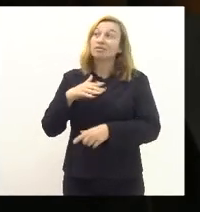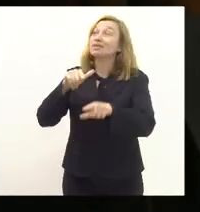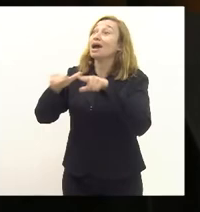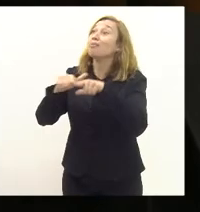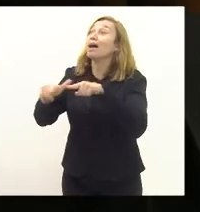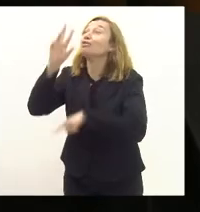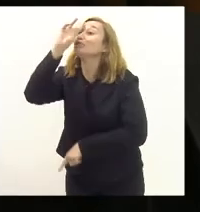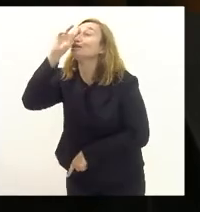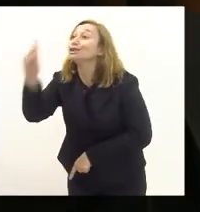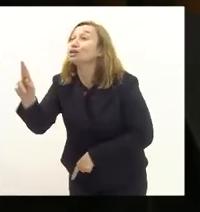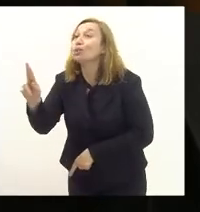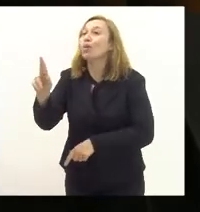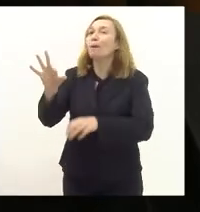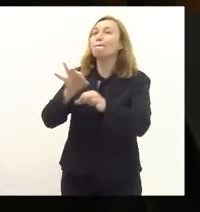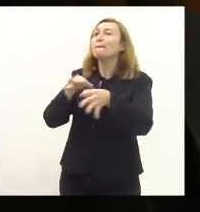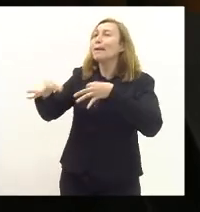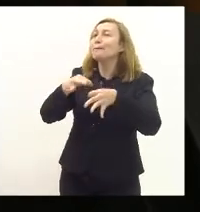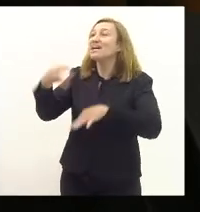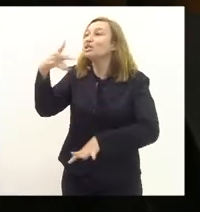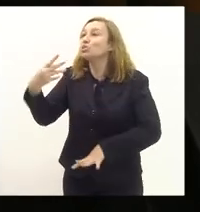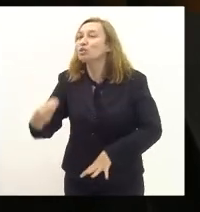trabalhe, se prepare.